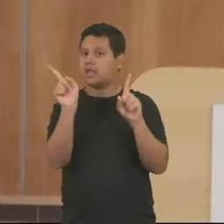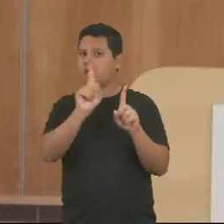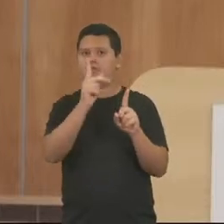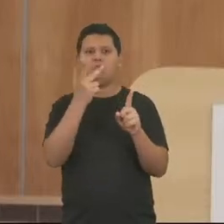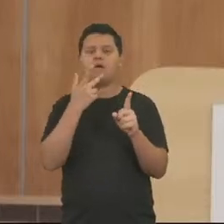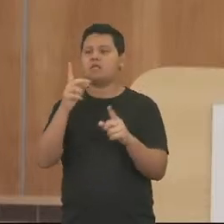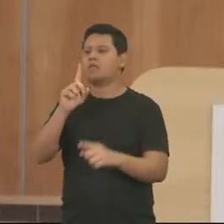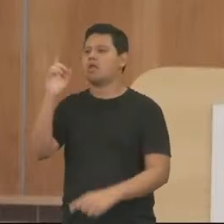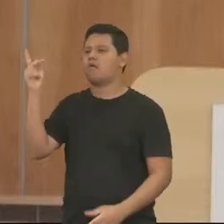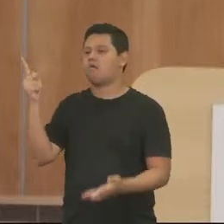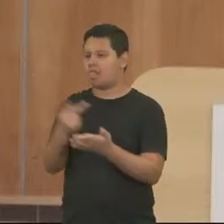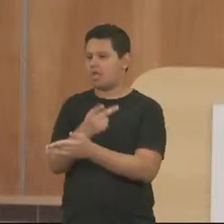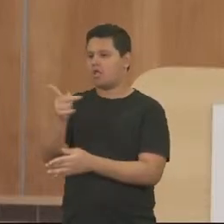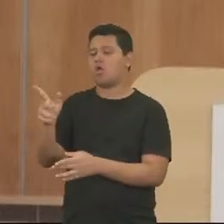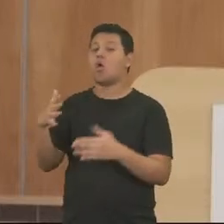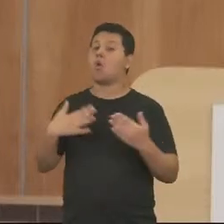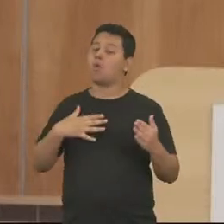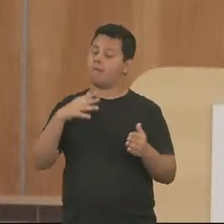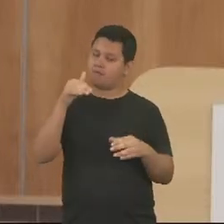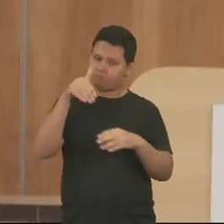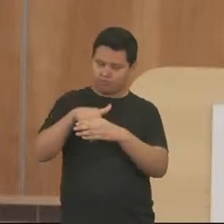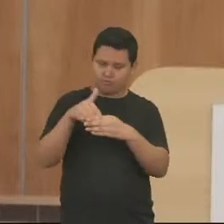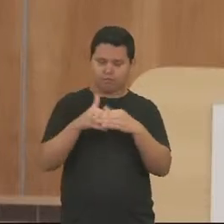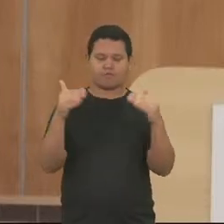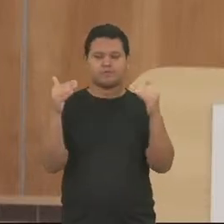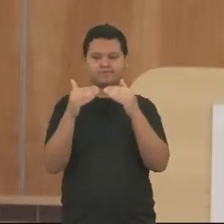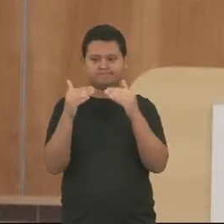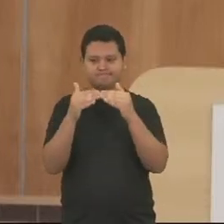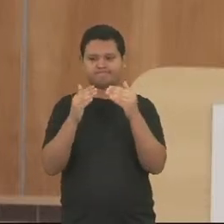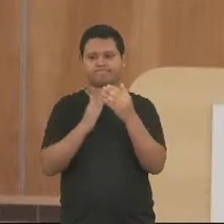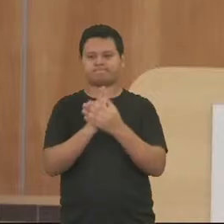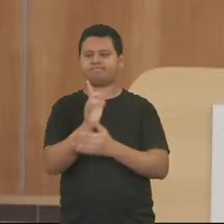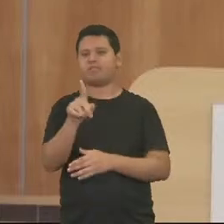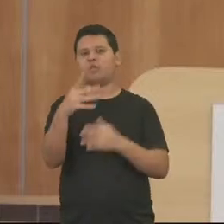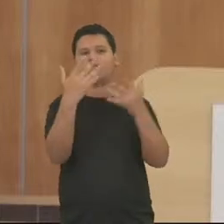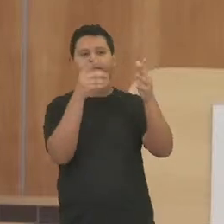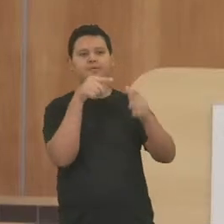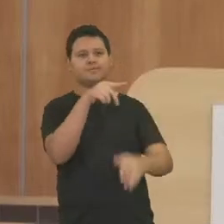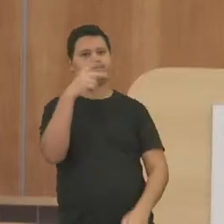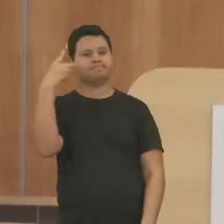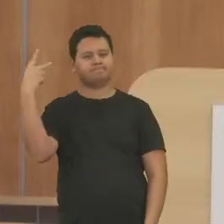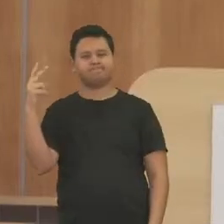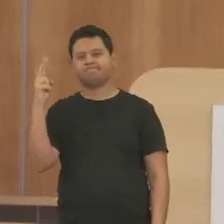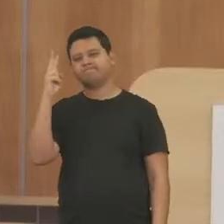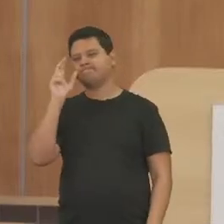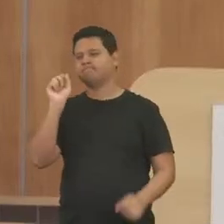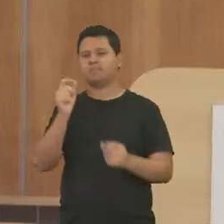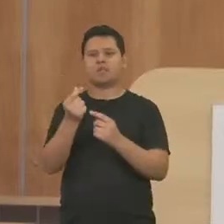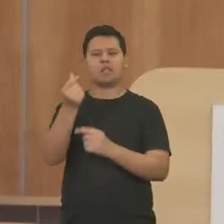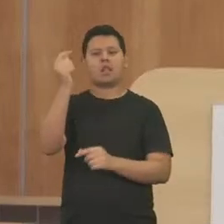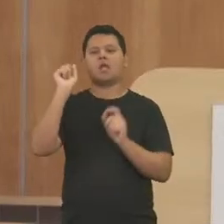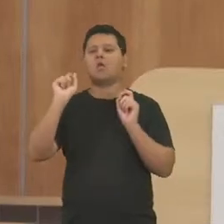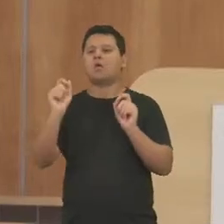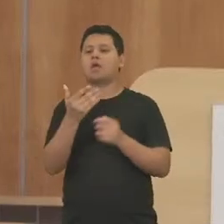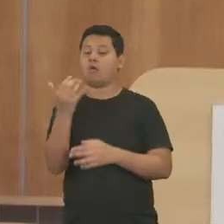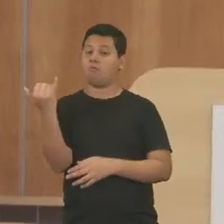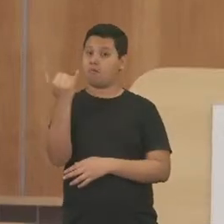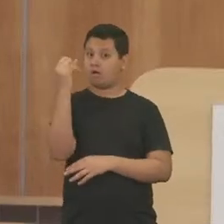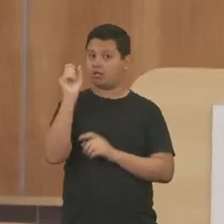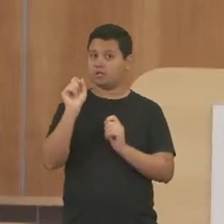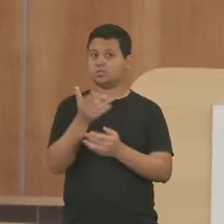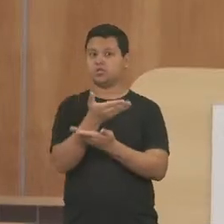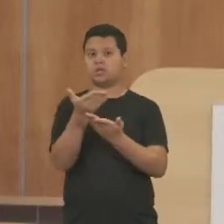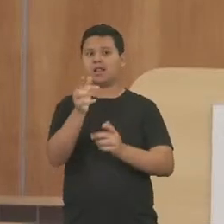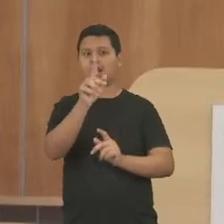poucos. Então, meu voto é favorável para esse projeto. Vereador, mais uma vez eu parabenizo o senhor. E eu lembro que é muito importante